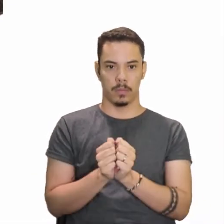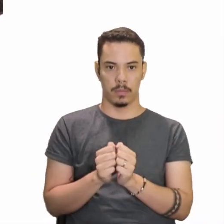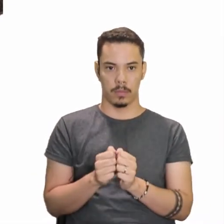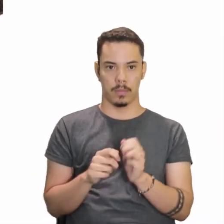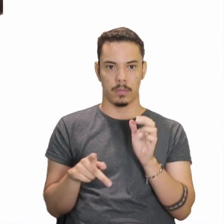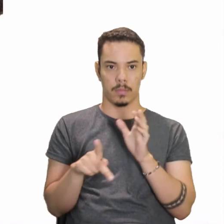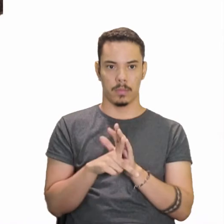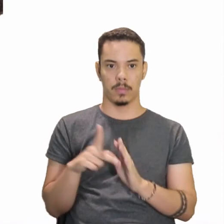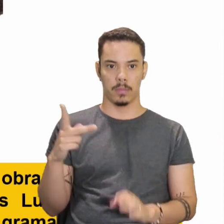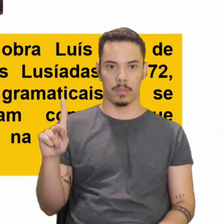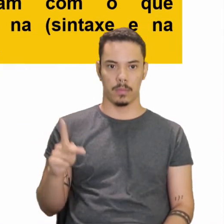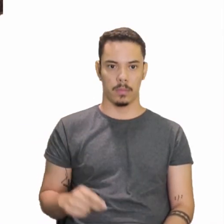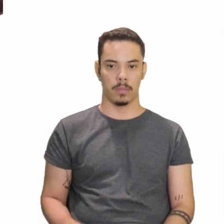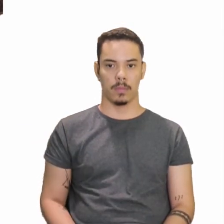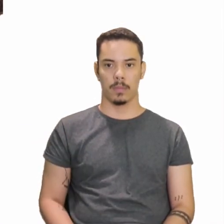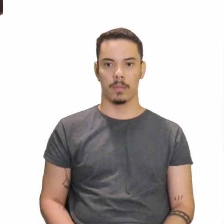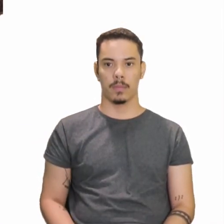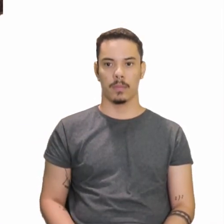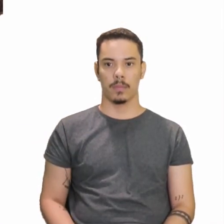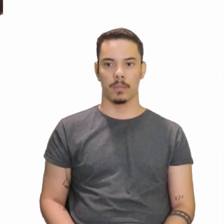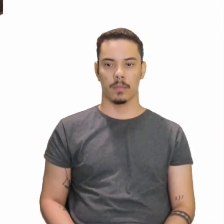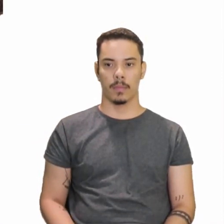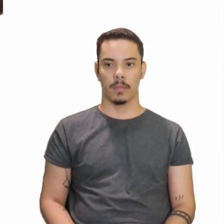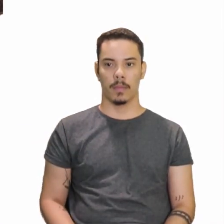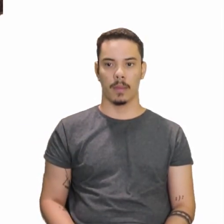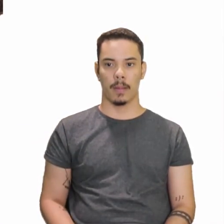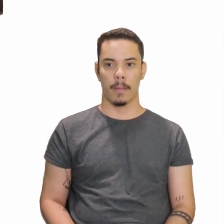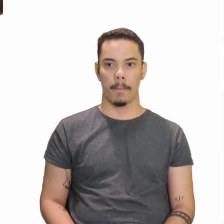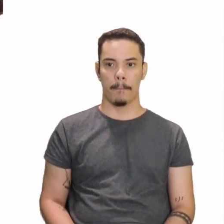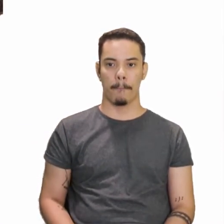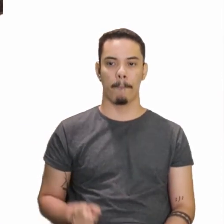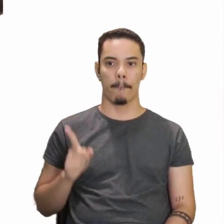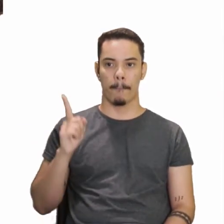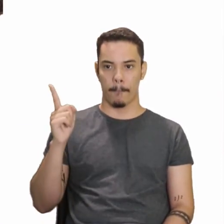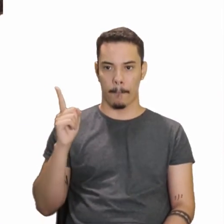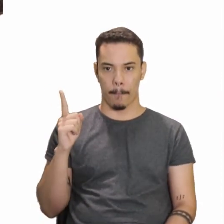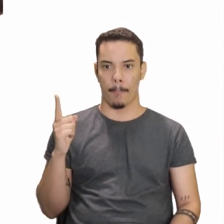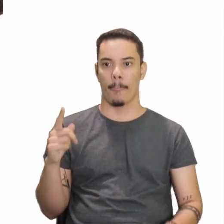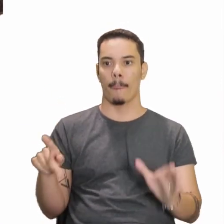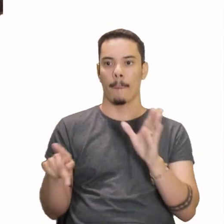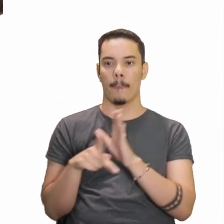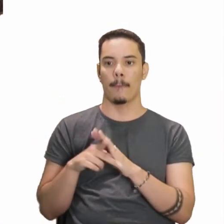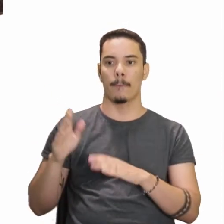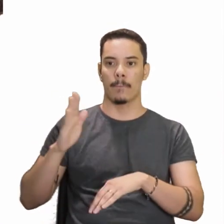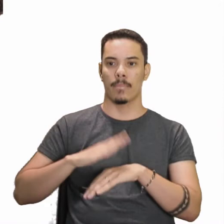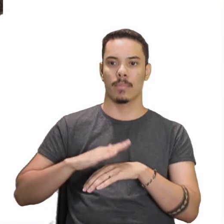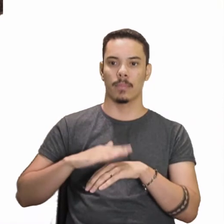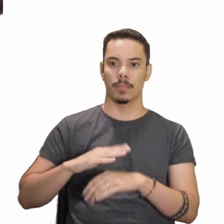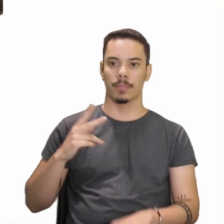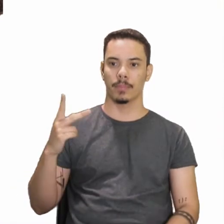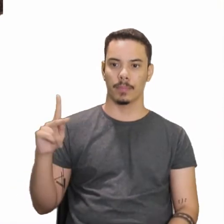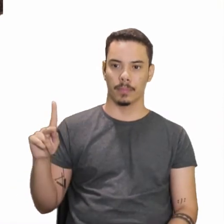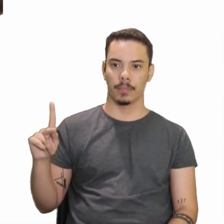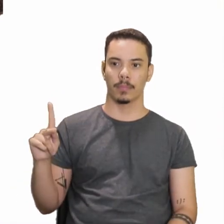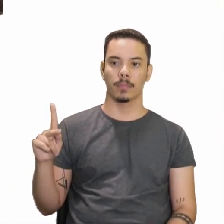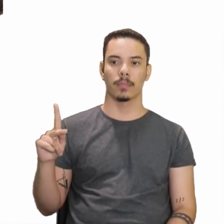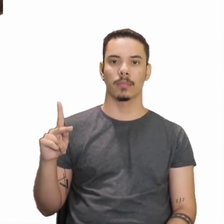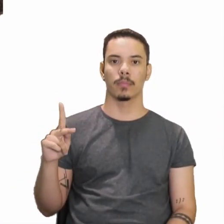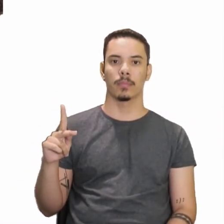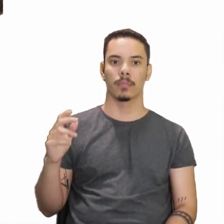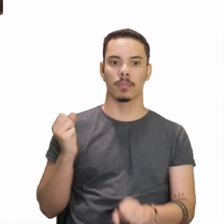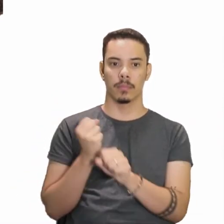Lusíadas. E assim, esse trecho da obra de Luiz Vaz de Camões, né, Os Lusíadas,